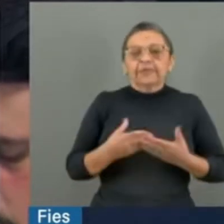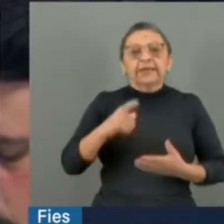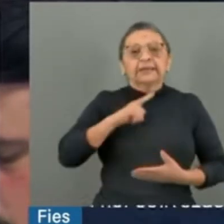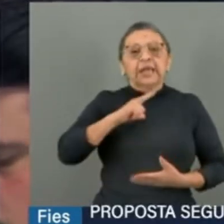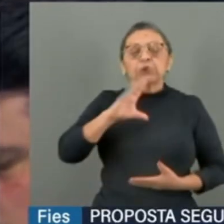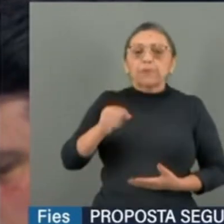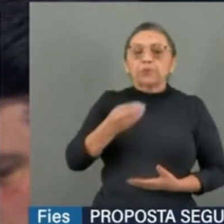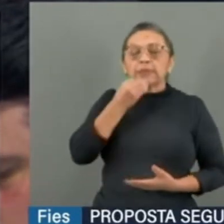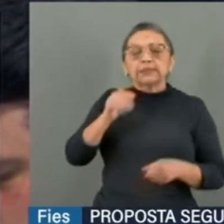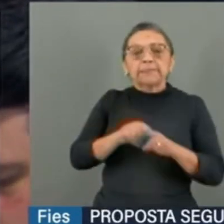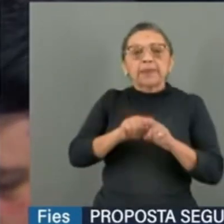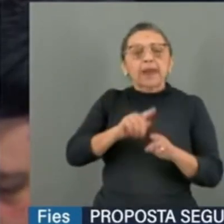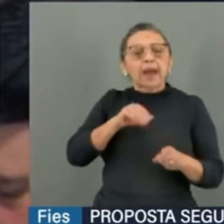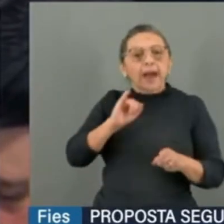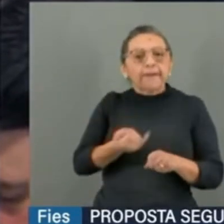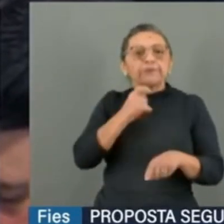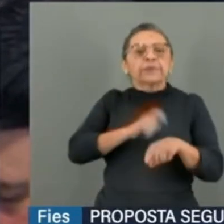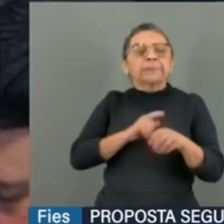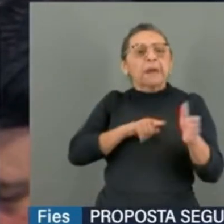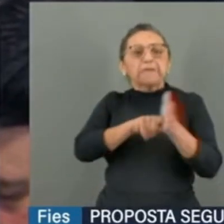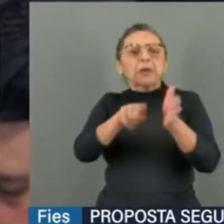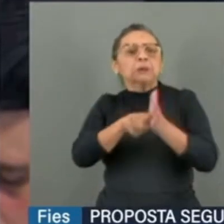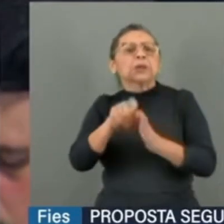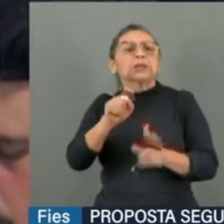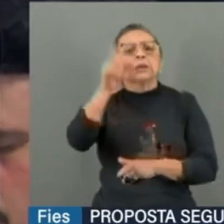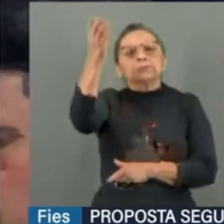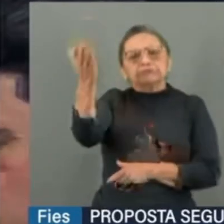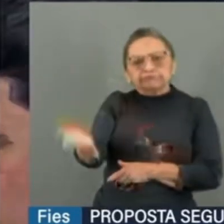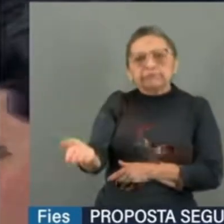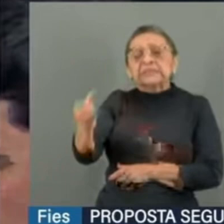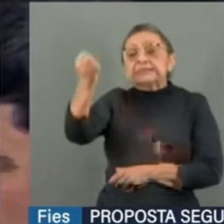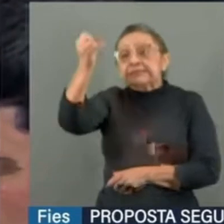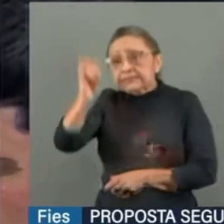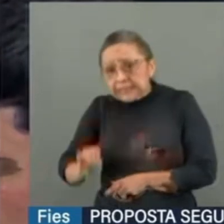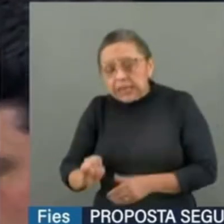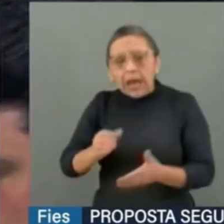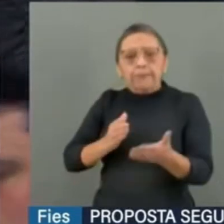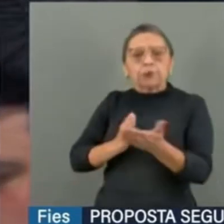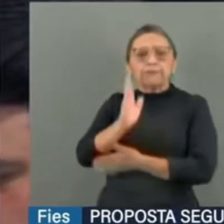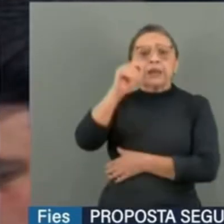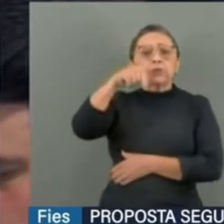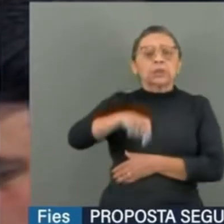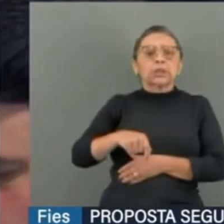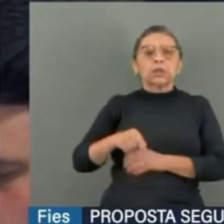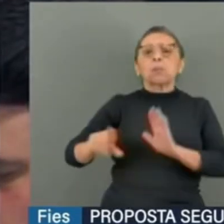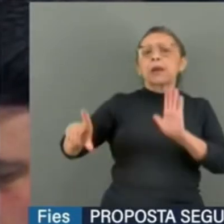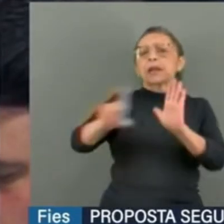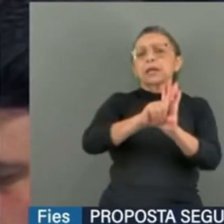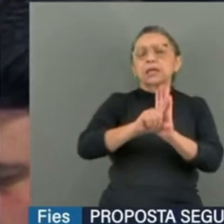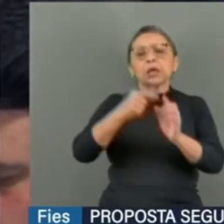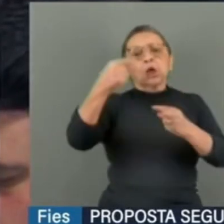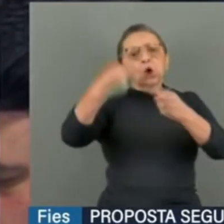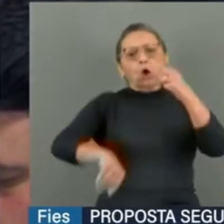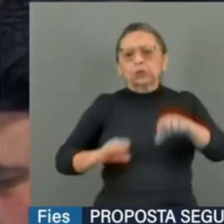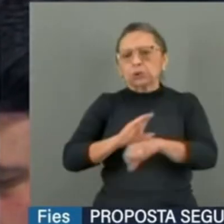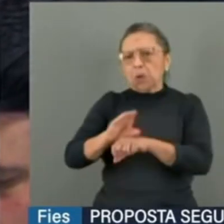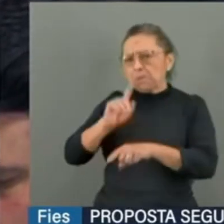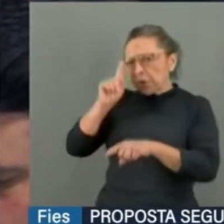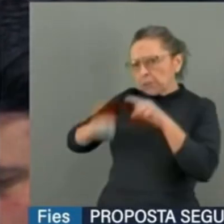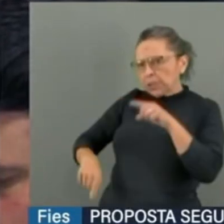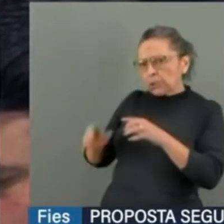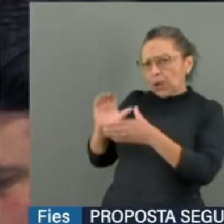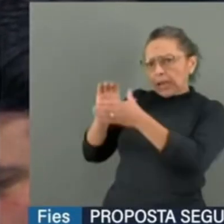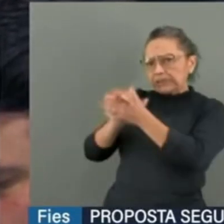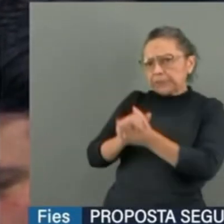esse questionamento e que o senhor, em caso de ser aprovada uma lei infraconstitucional proibindo o casamento